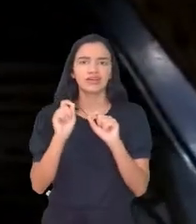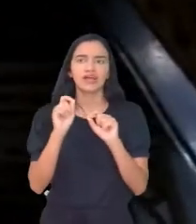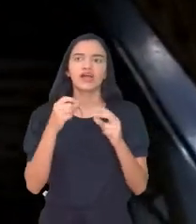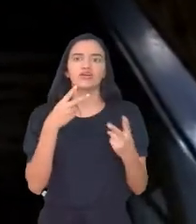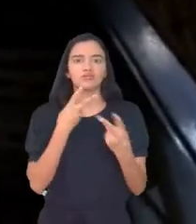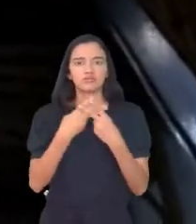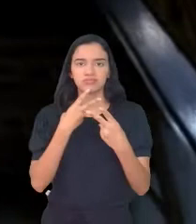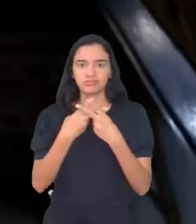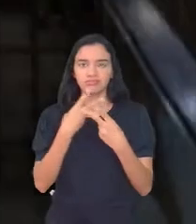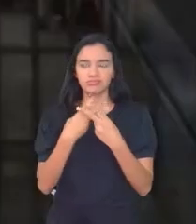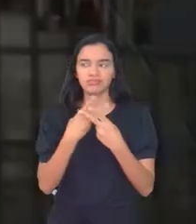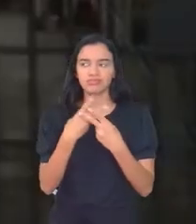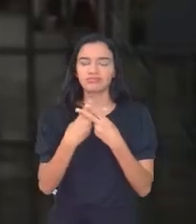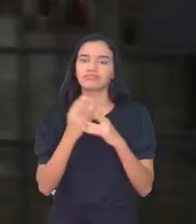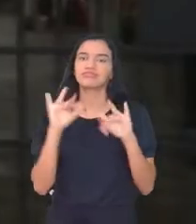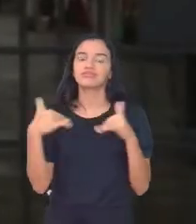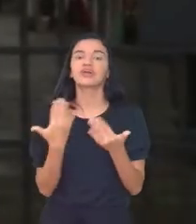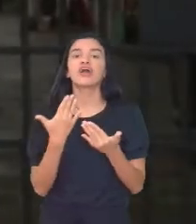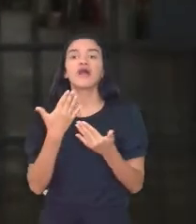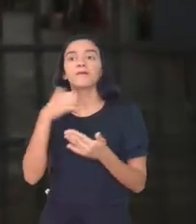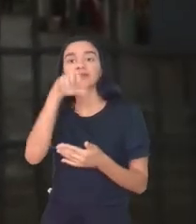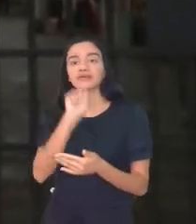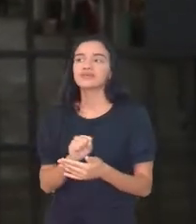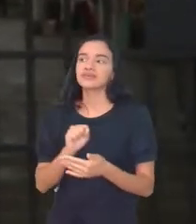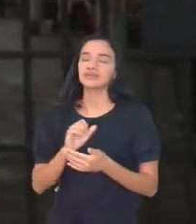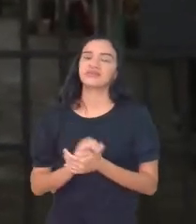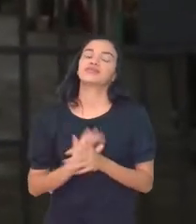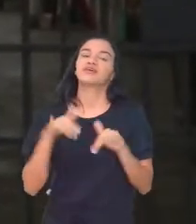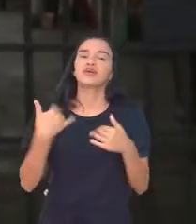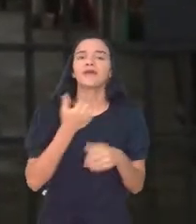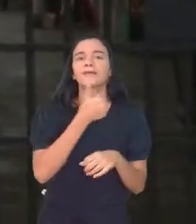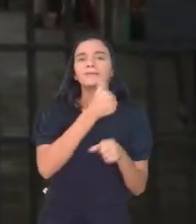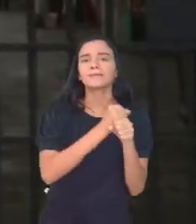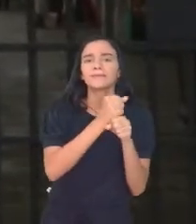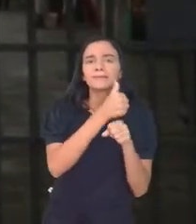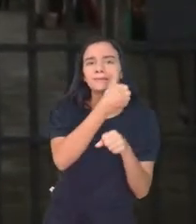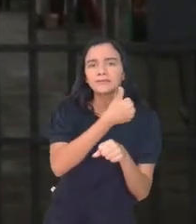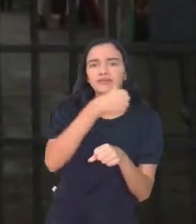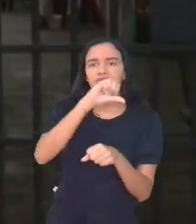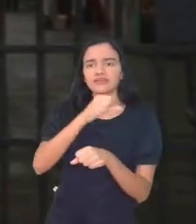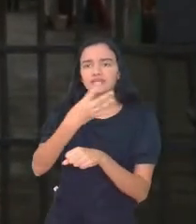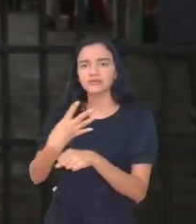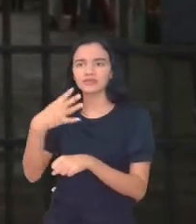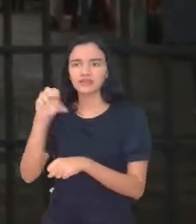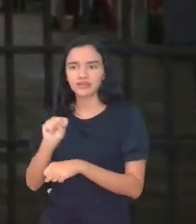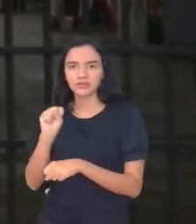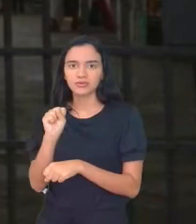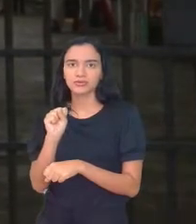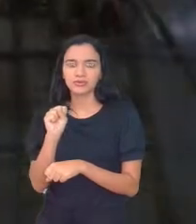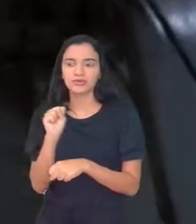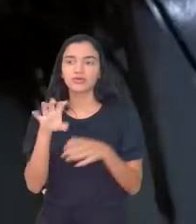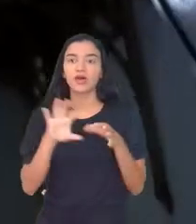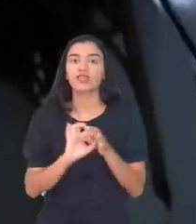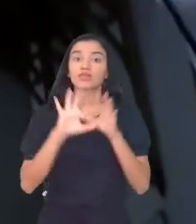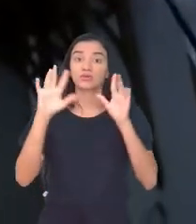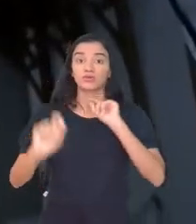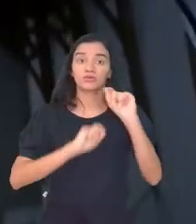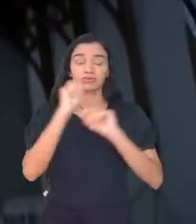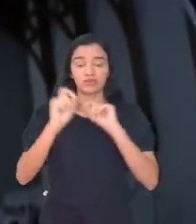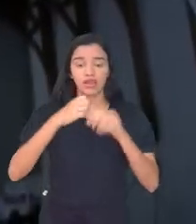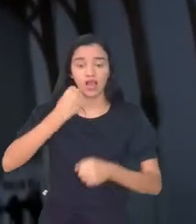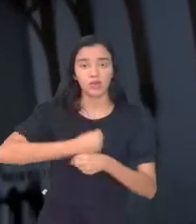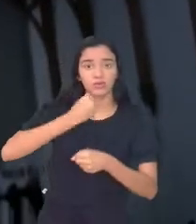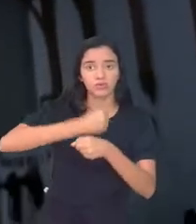detenção da América do Sul. Em 1848, uma lei provincial autorizou a construção da Casa